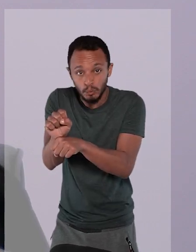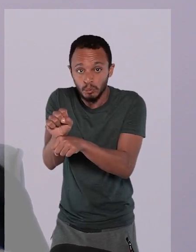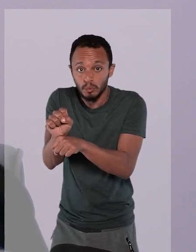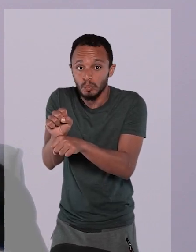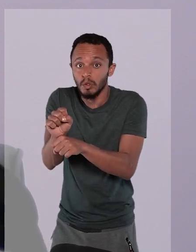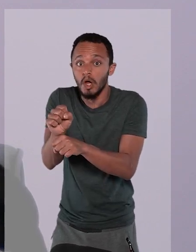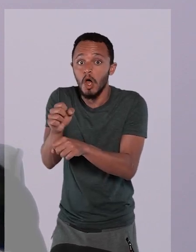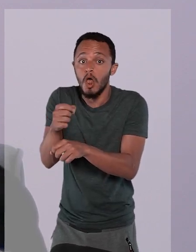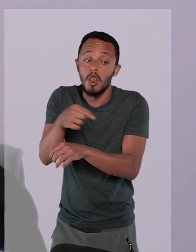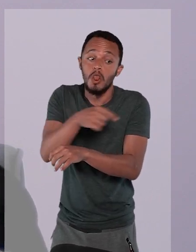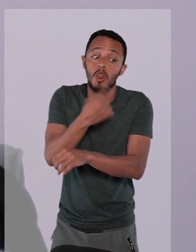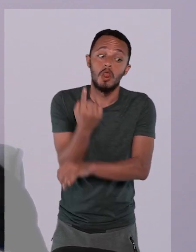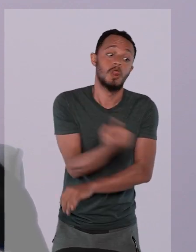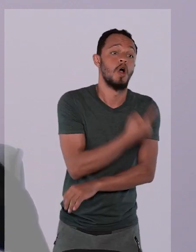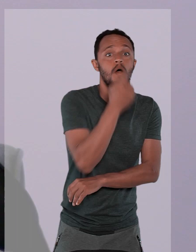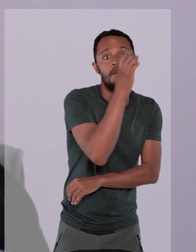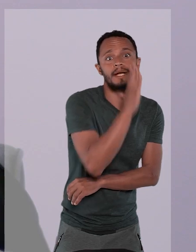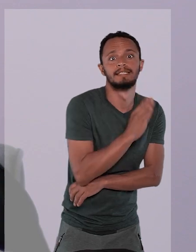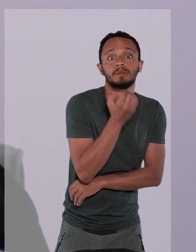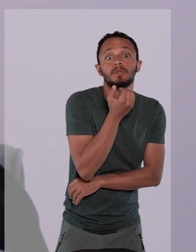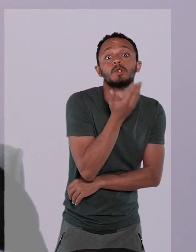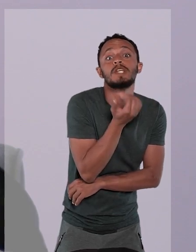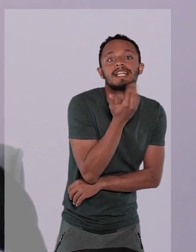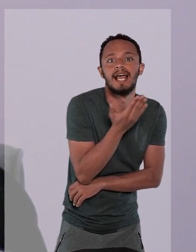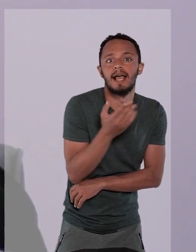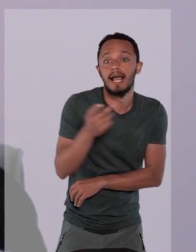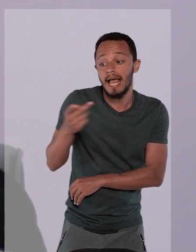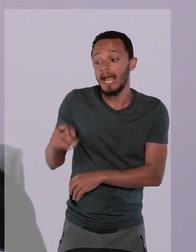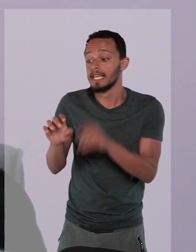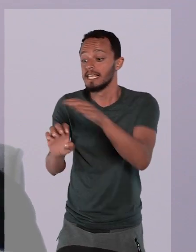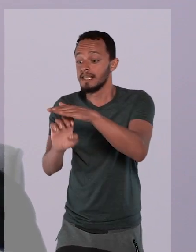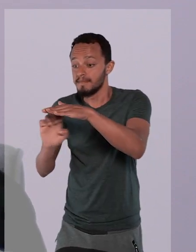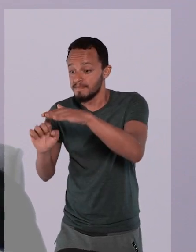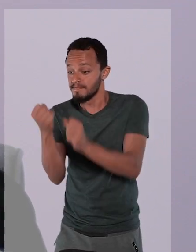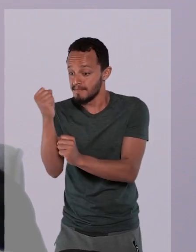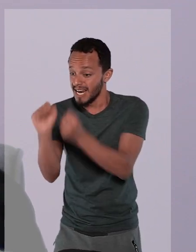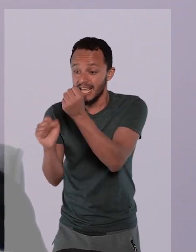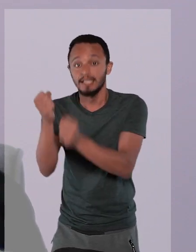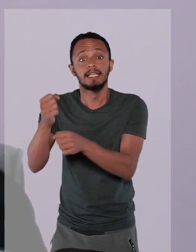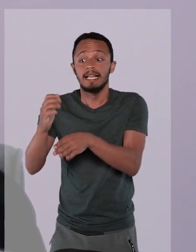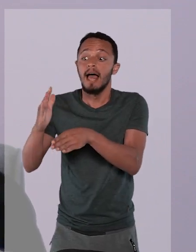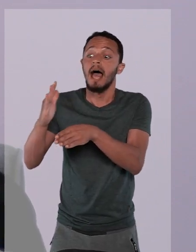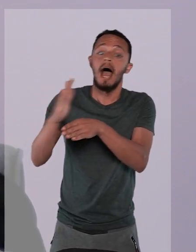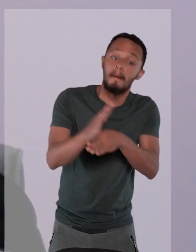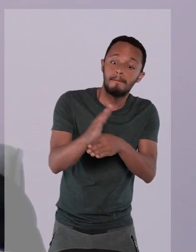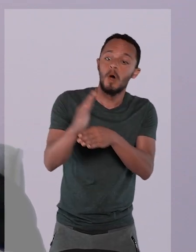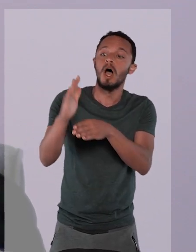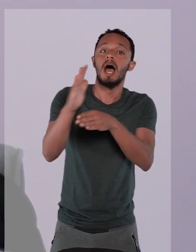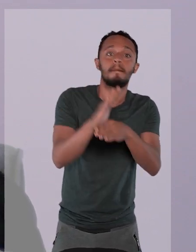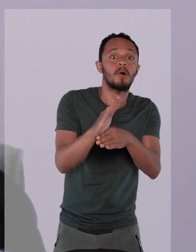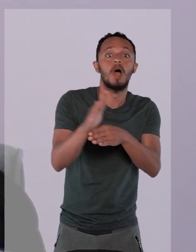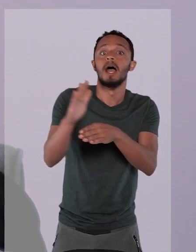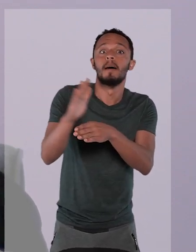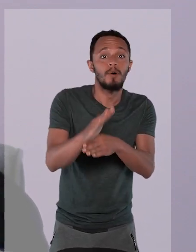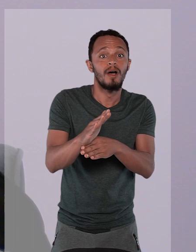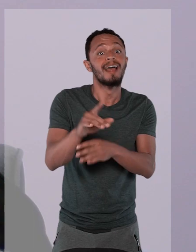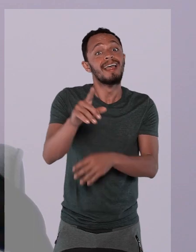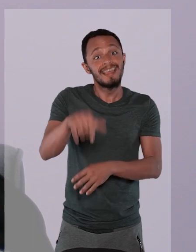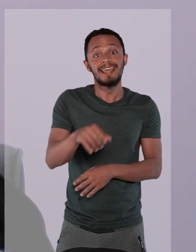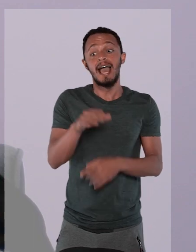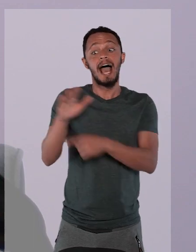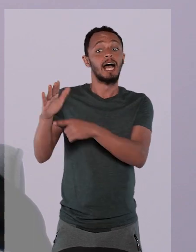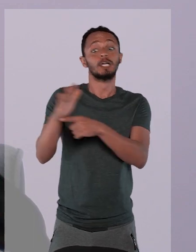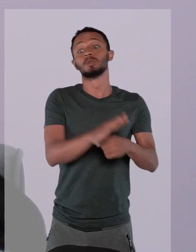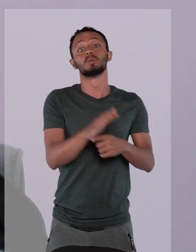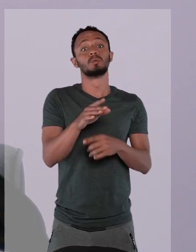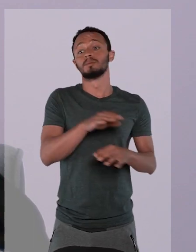Então, iniciativas como Todos pela Saúde, que o Itaú botou aquele bilhão, aquilo ajudou muita gente. O nosso hospital